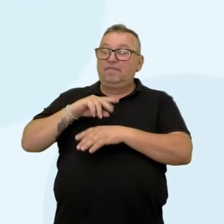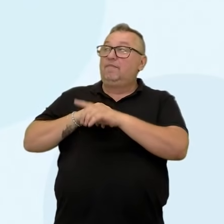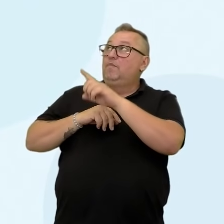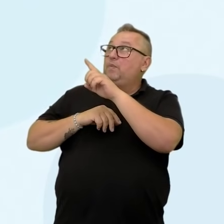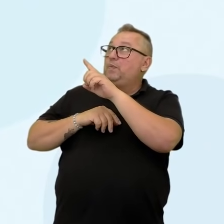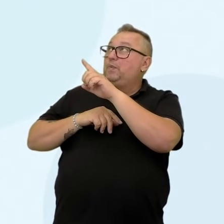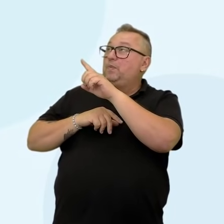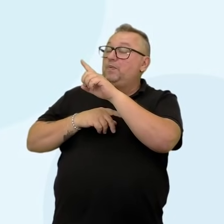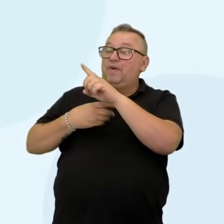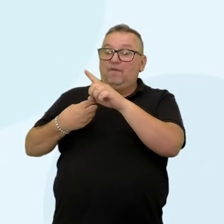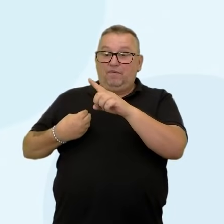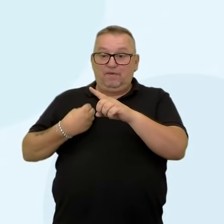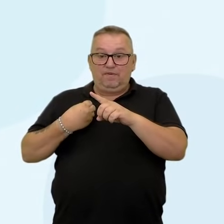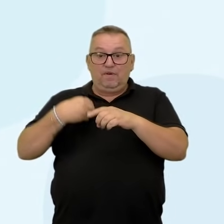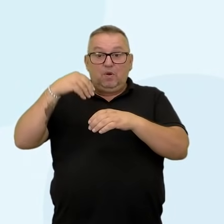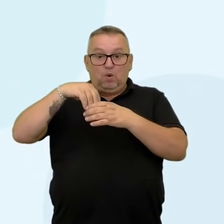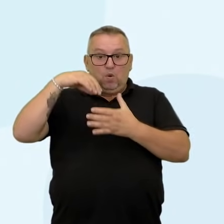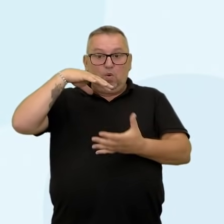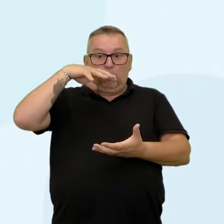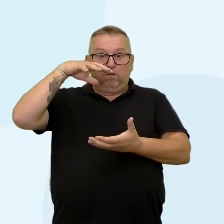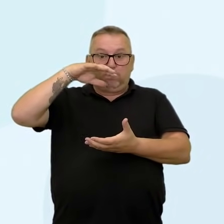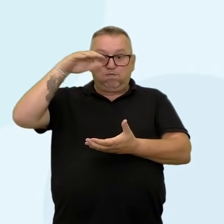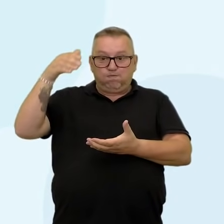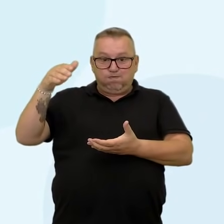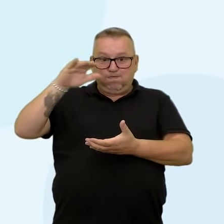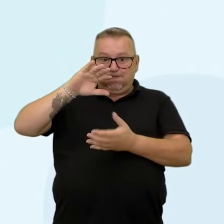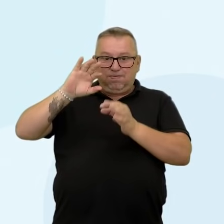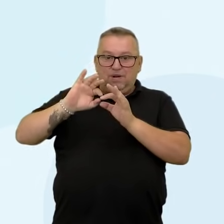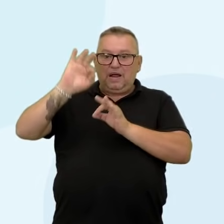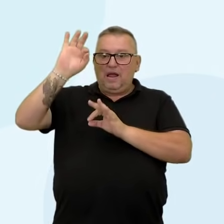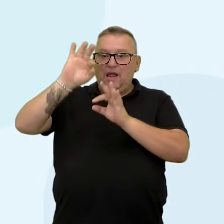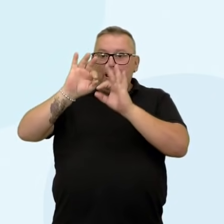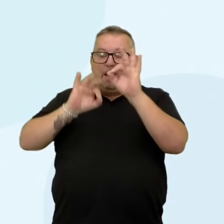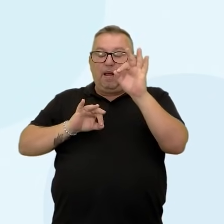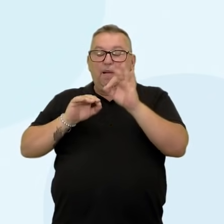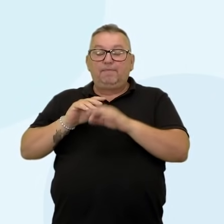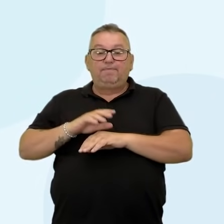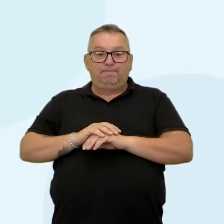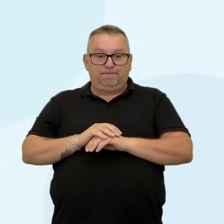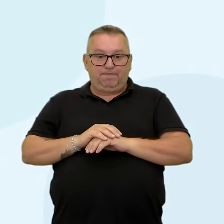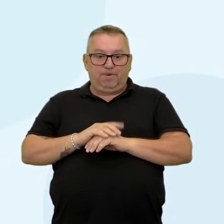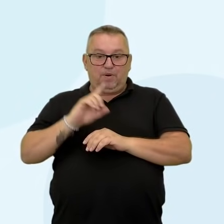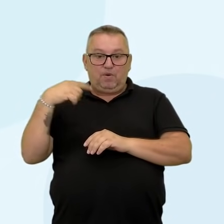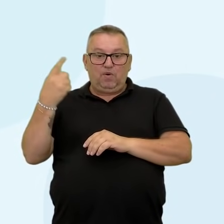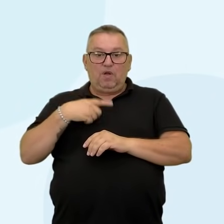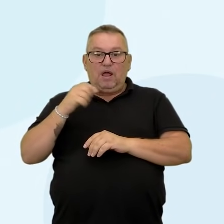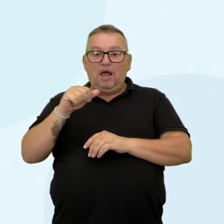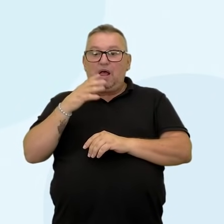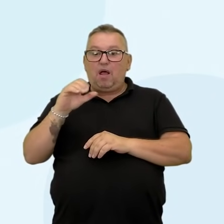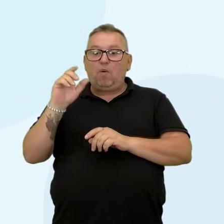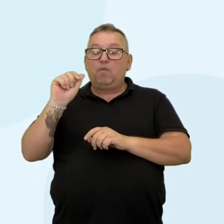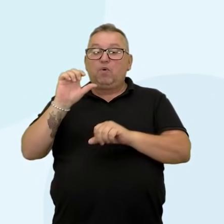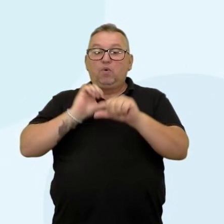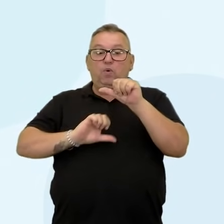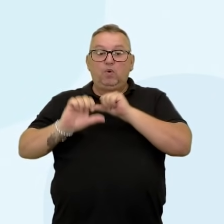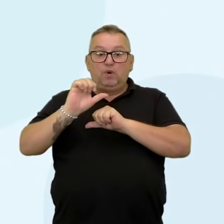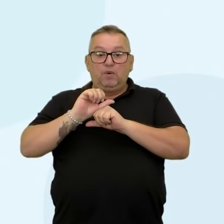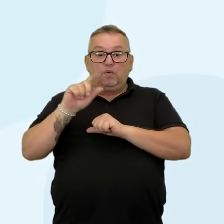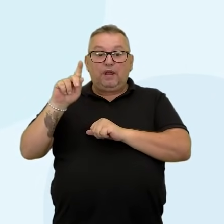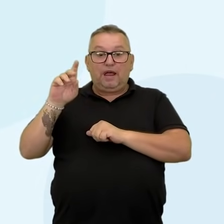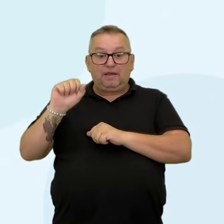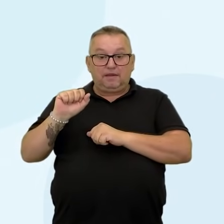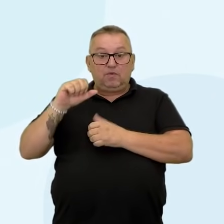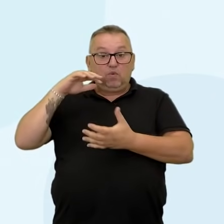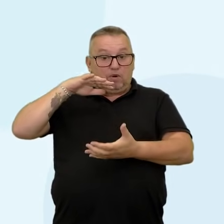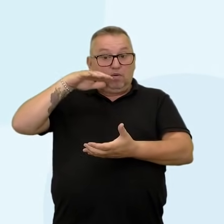atmosfera isso explica por exemplo porque sobre diferença altitudes a pressão será maior ou menor Nossas ações podem alterar a